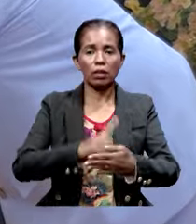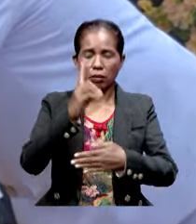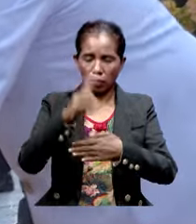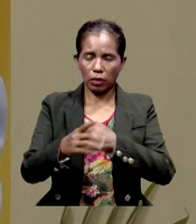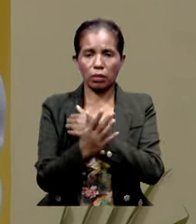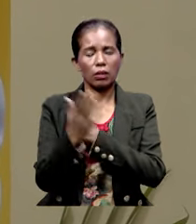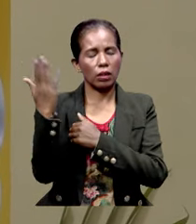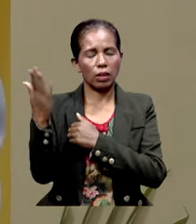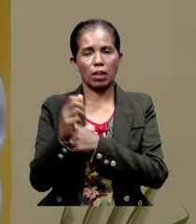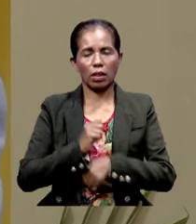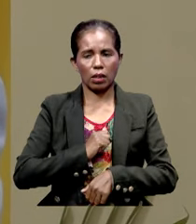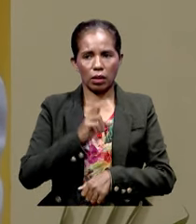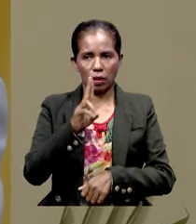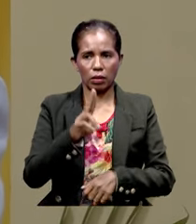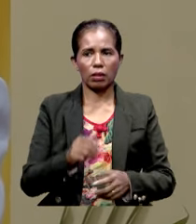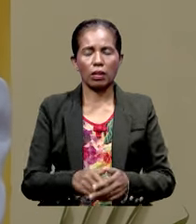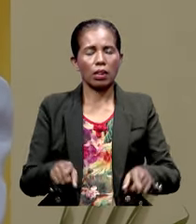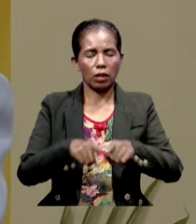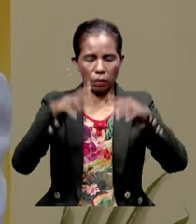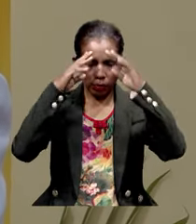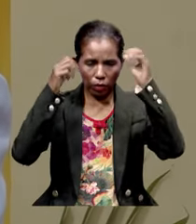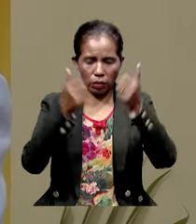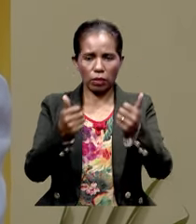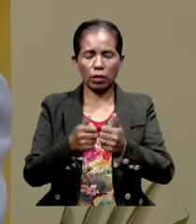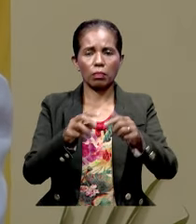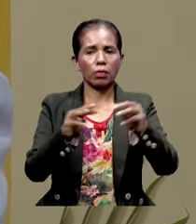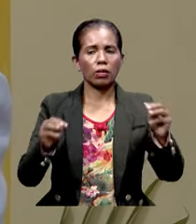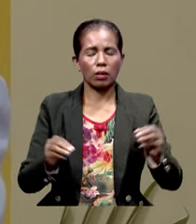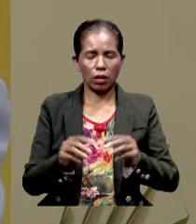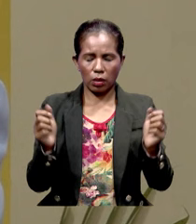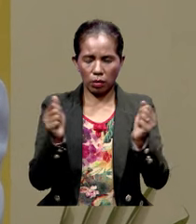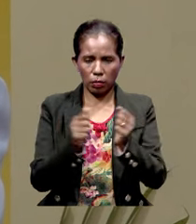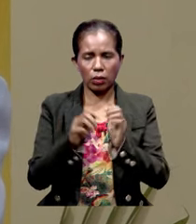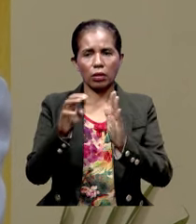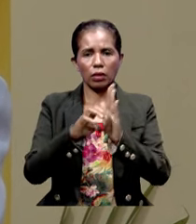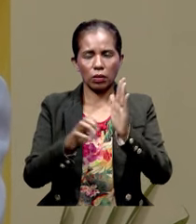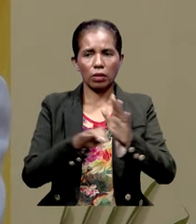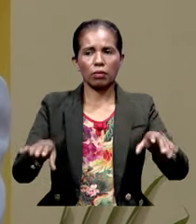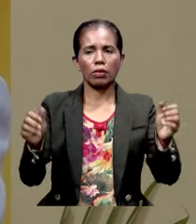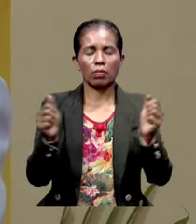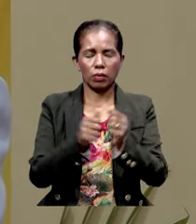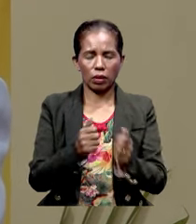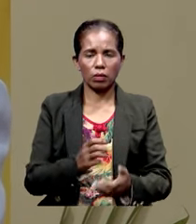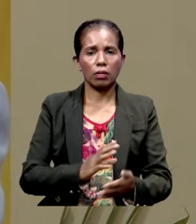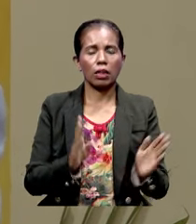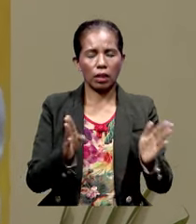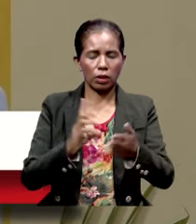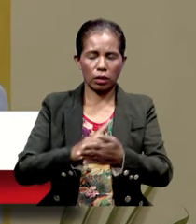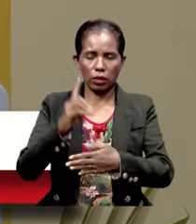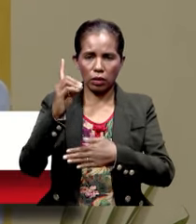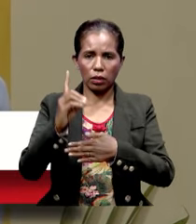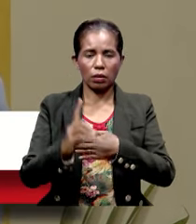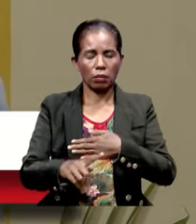Aileu. Nuda, presidente da Autoridade Municipal, há muito que a estrutura se esforço para acelerar o desenvolvimento da estrutura